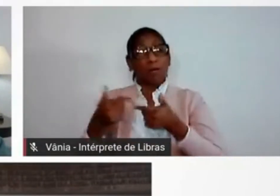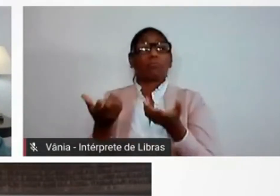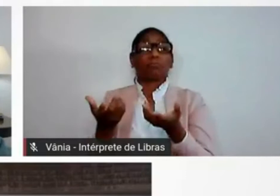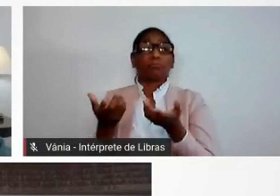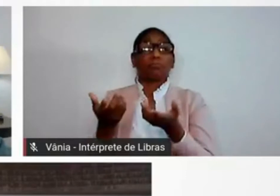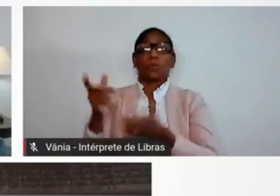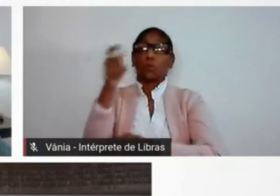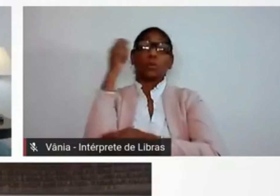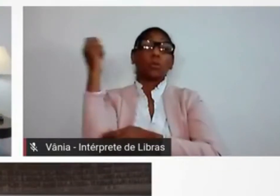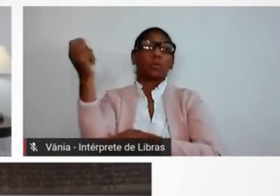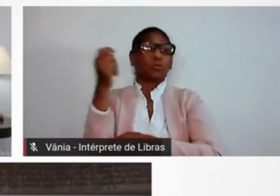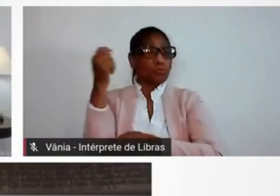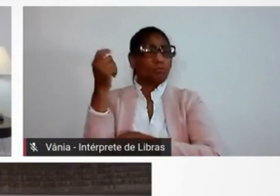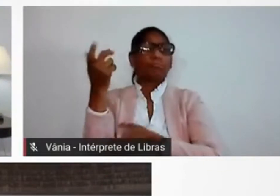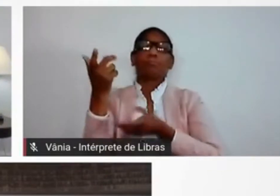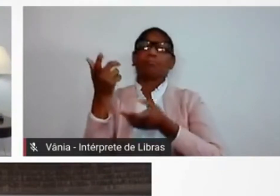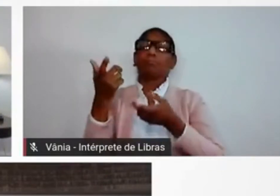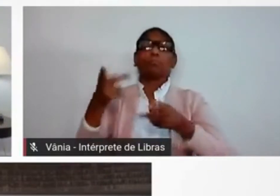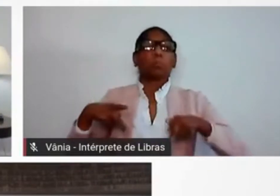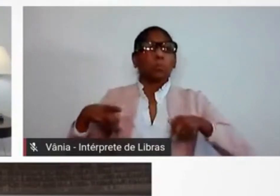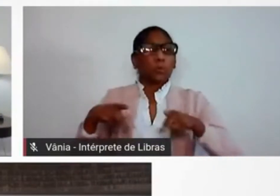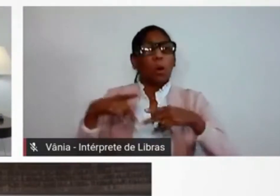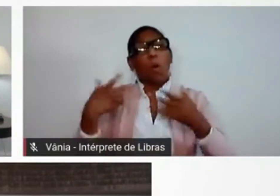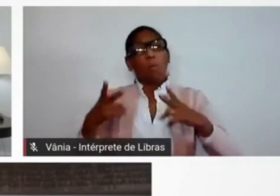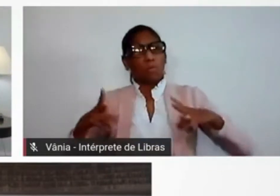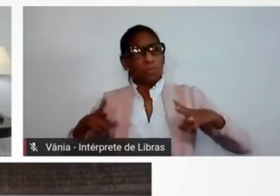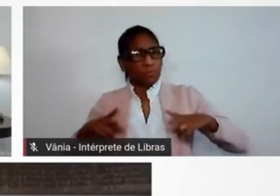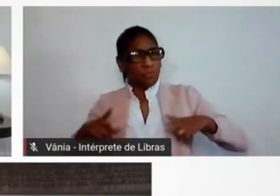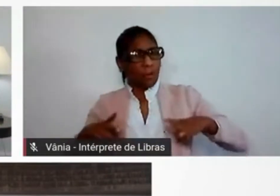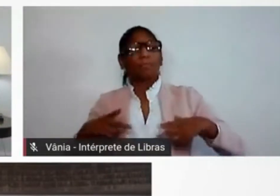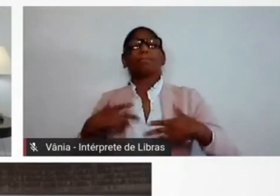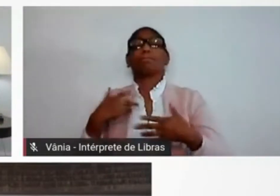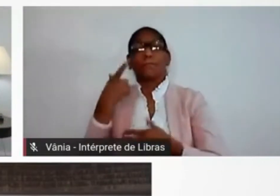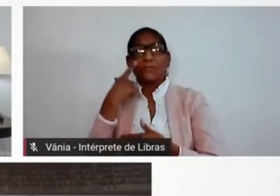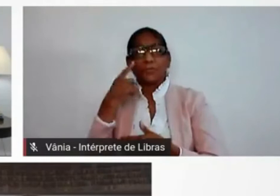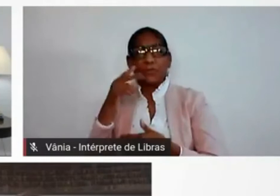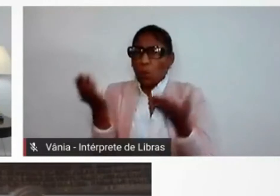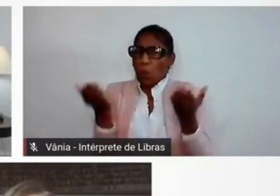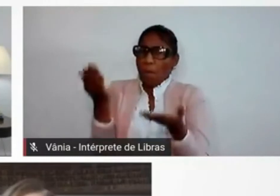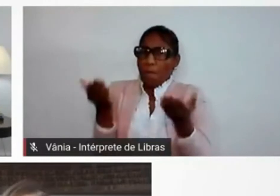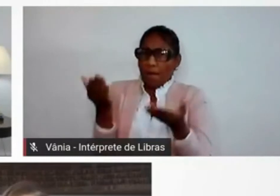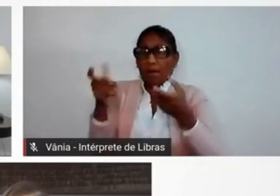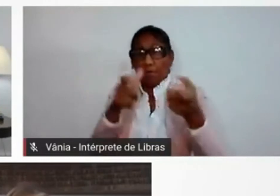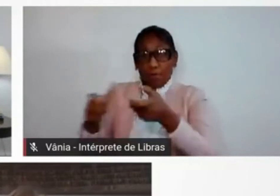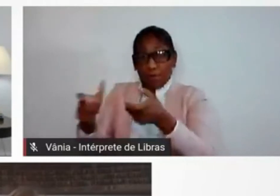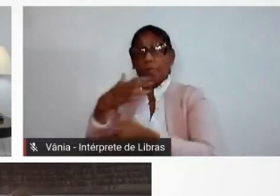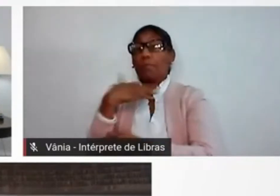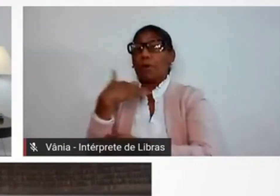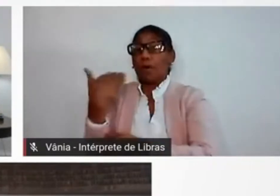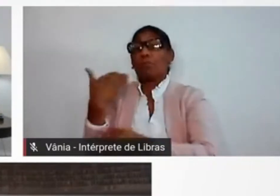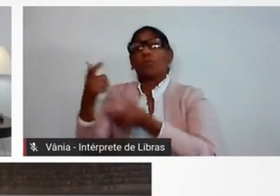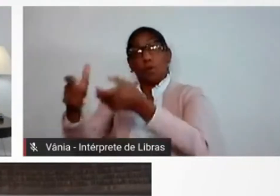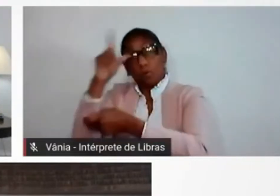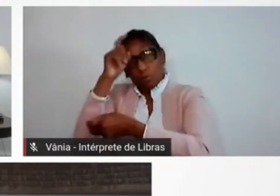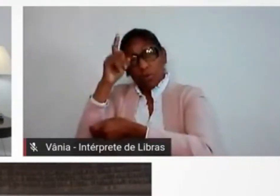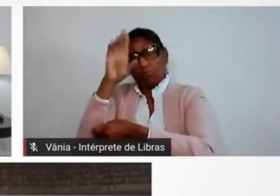estado do Rio Grande do Sul, tanto no setor público quanto privado. A gente viu aí recentemente comparações de taxas de mortalidade em hospitais